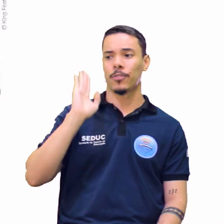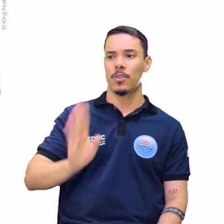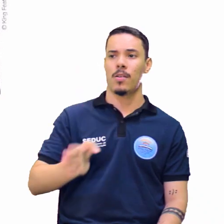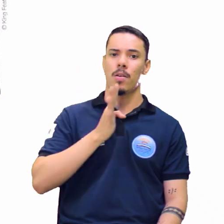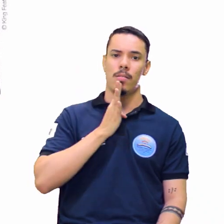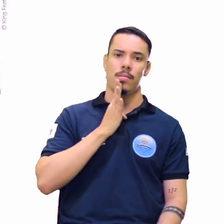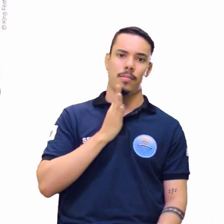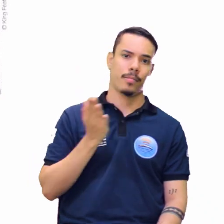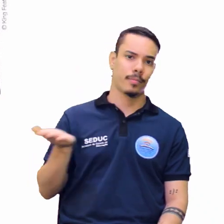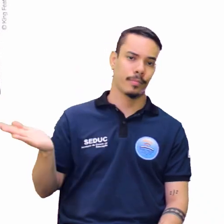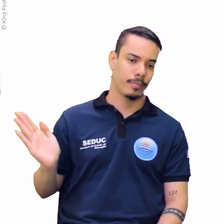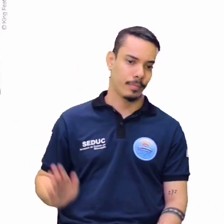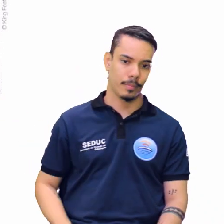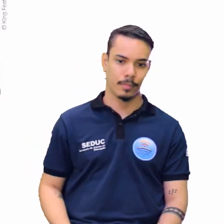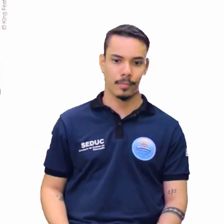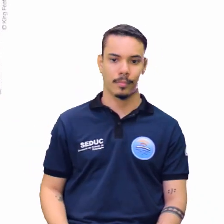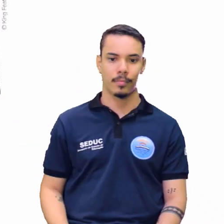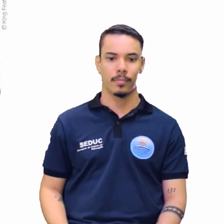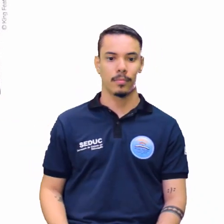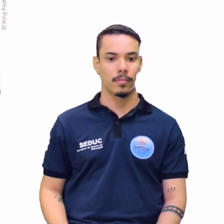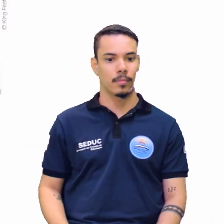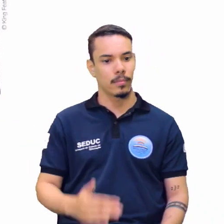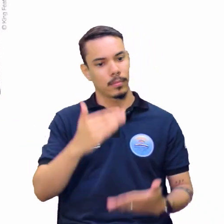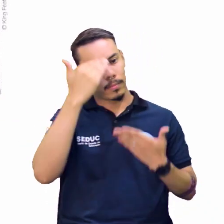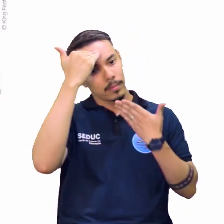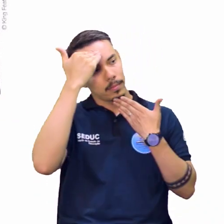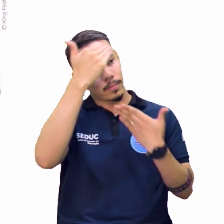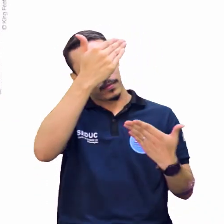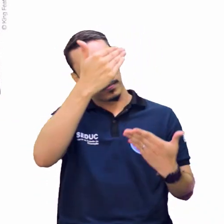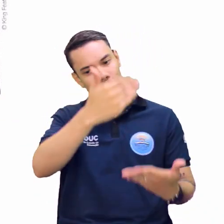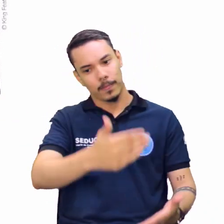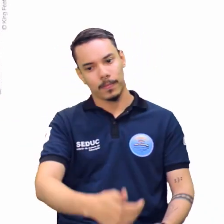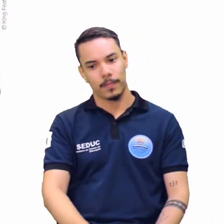conheci obrigado